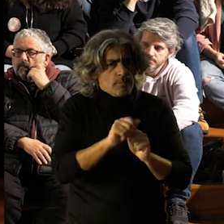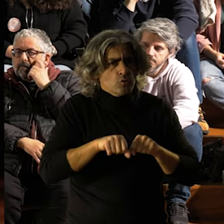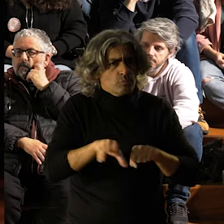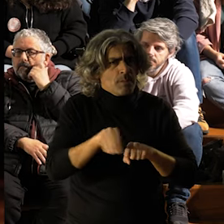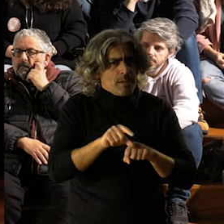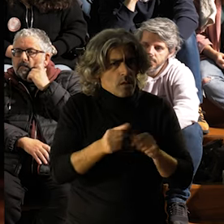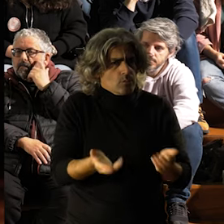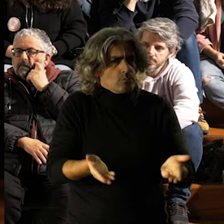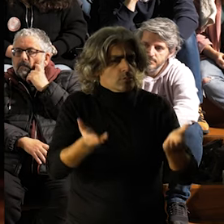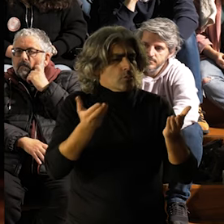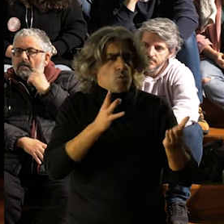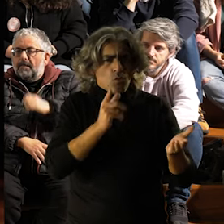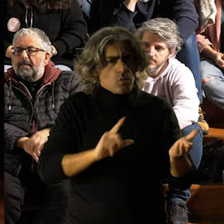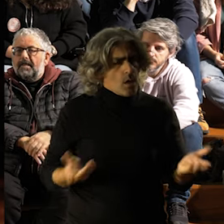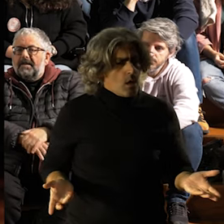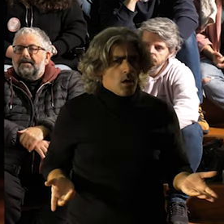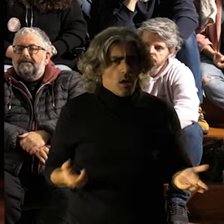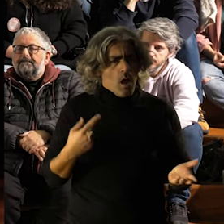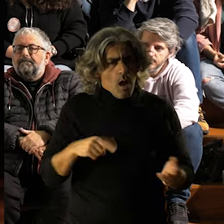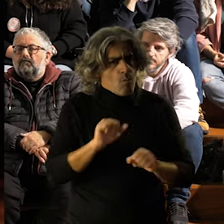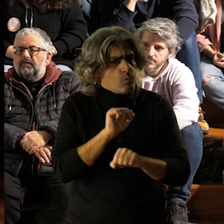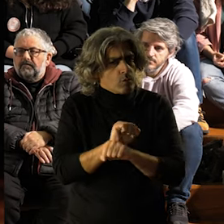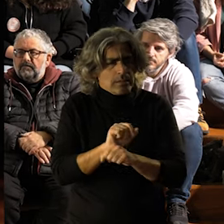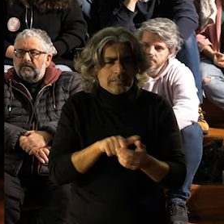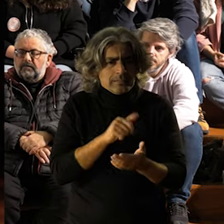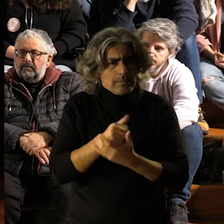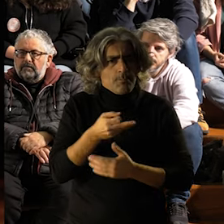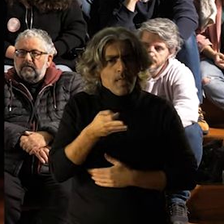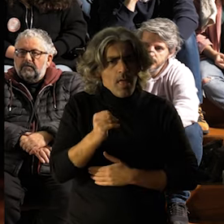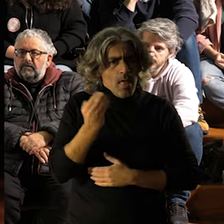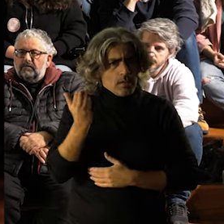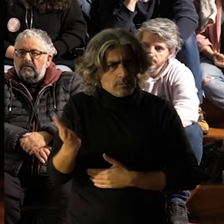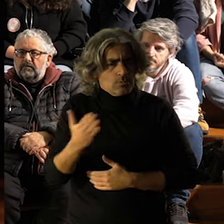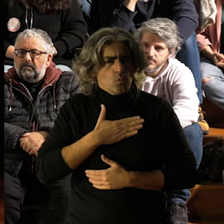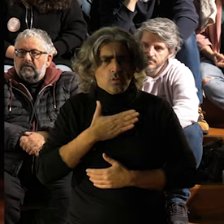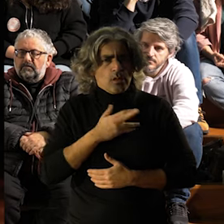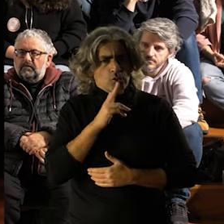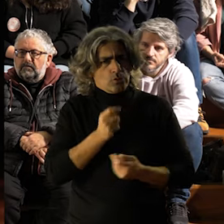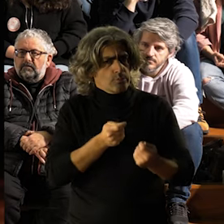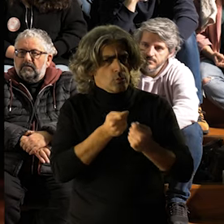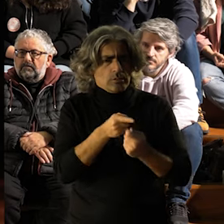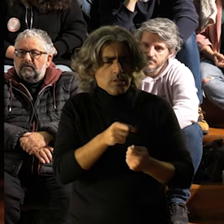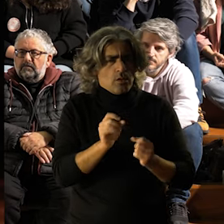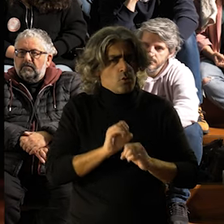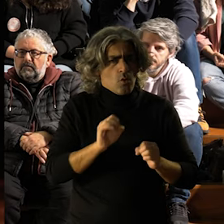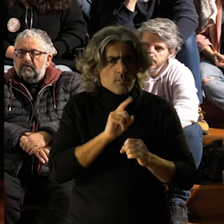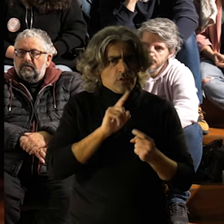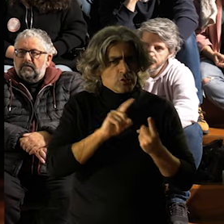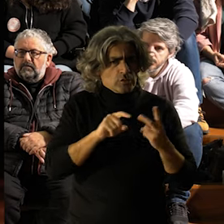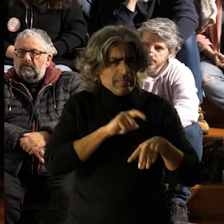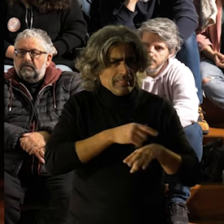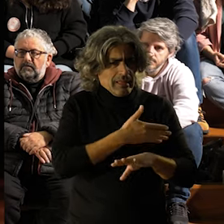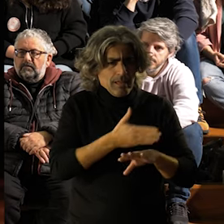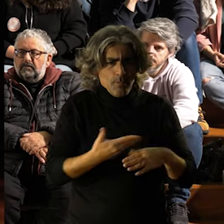supermercado. Há sim um bloqueio permanente do Partido Socialista que não quis responder a nenhuma das questões deste